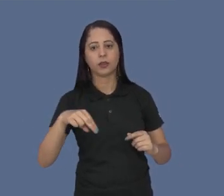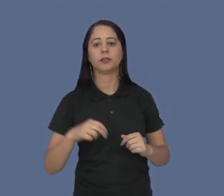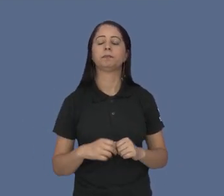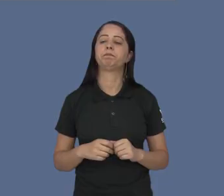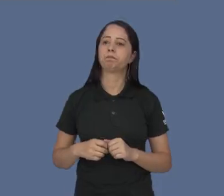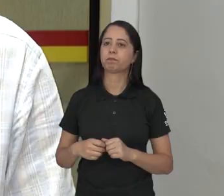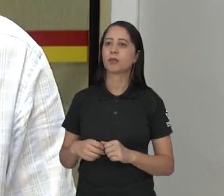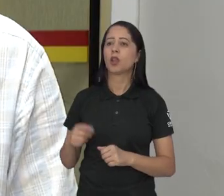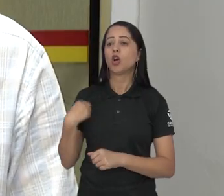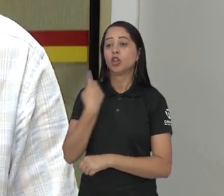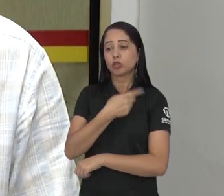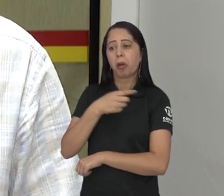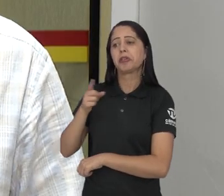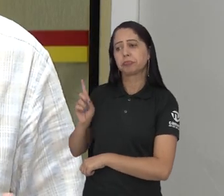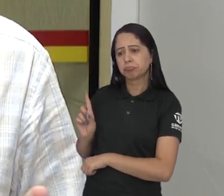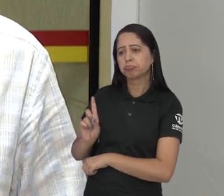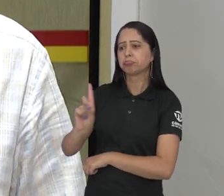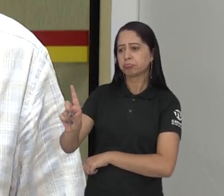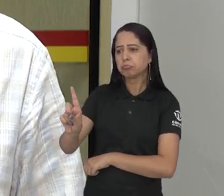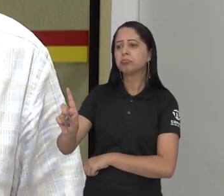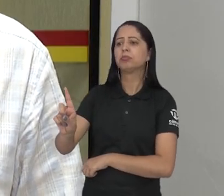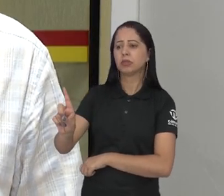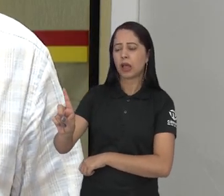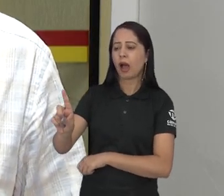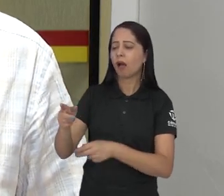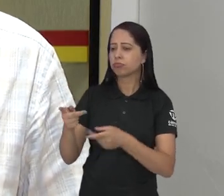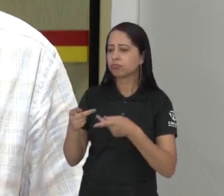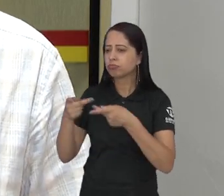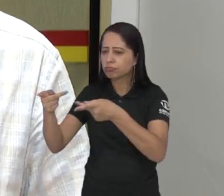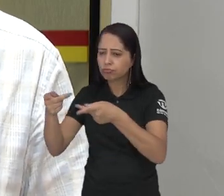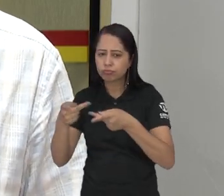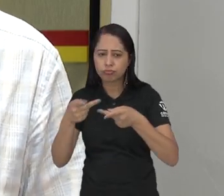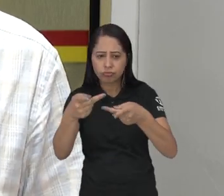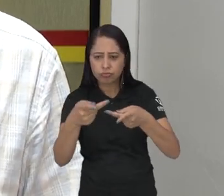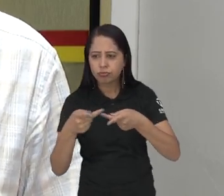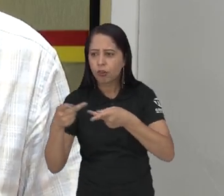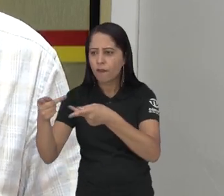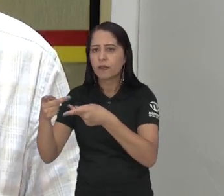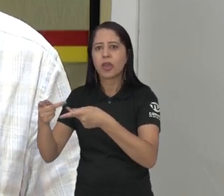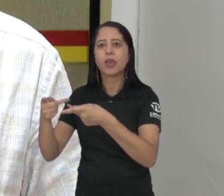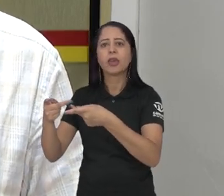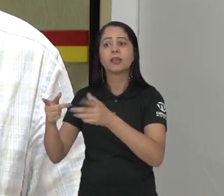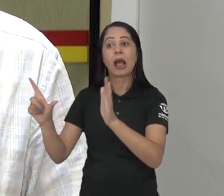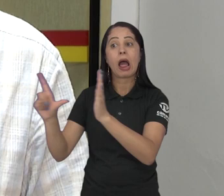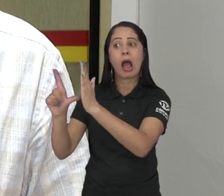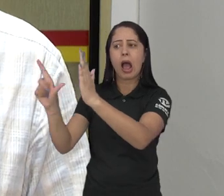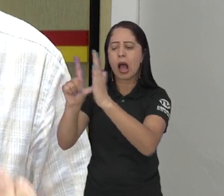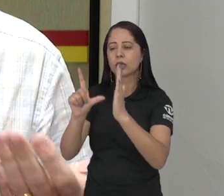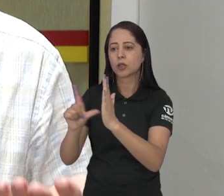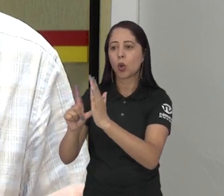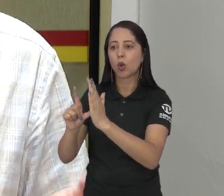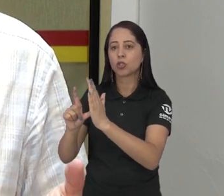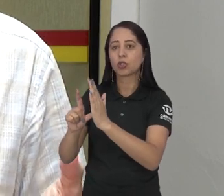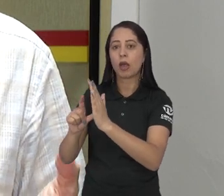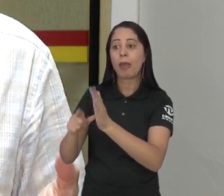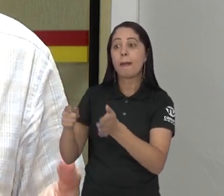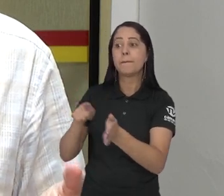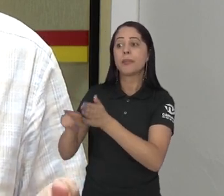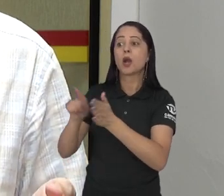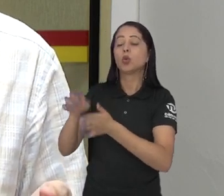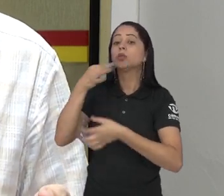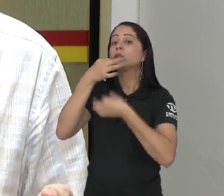entre fomos no centro fazer visita aos Comerciantes passa para saber